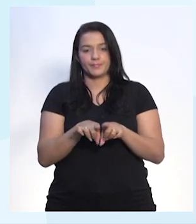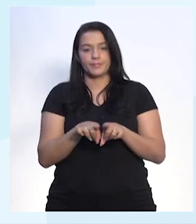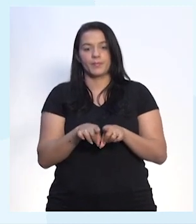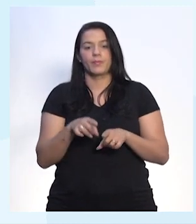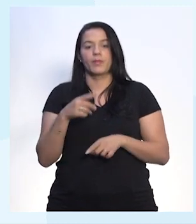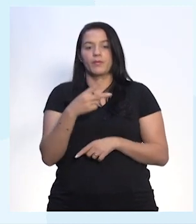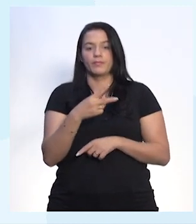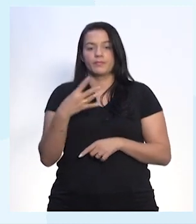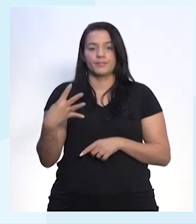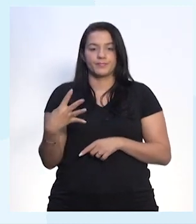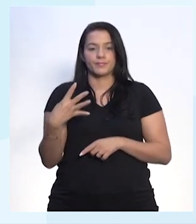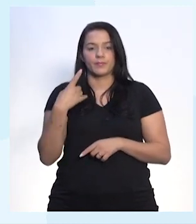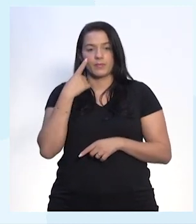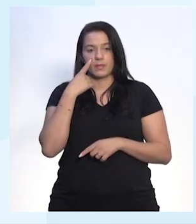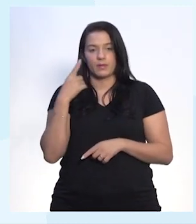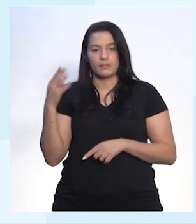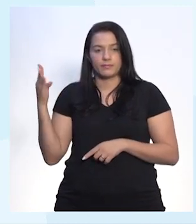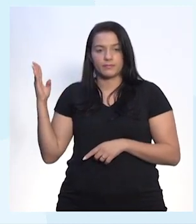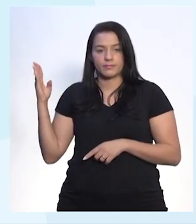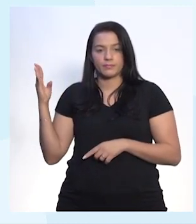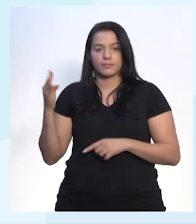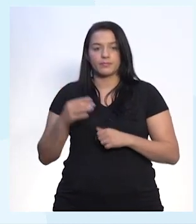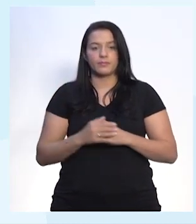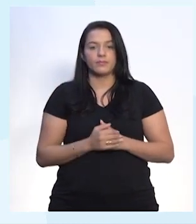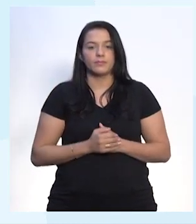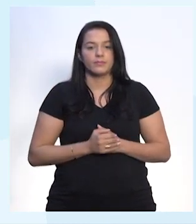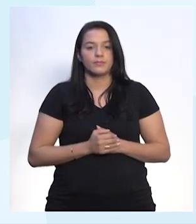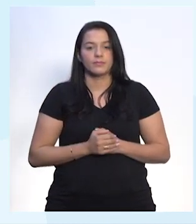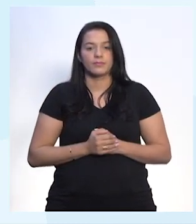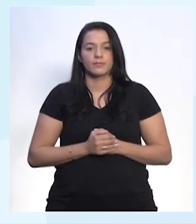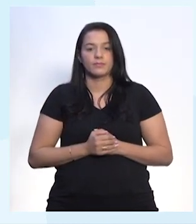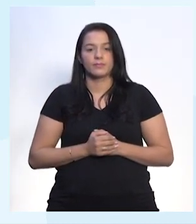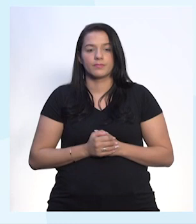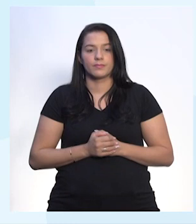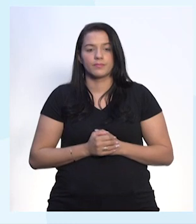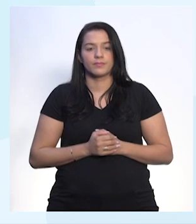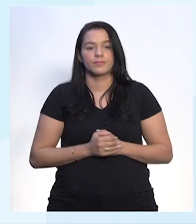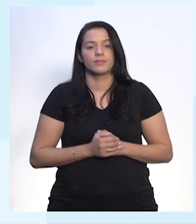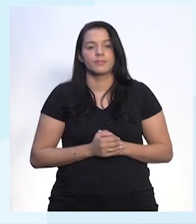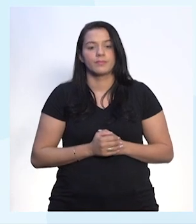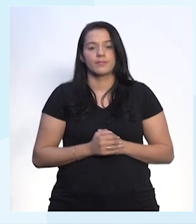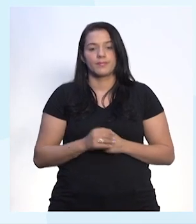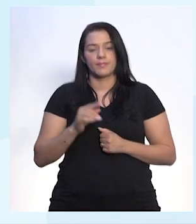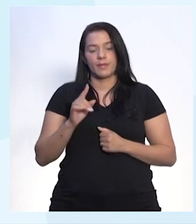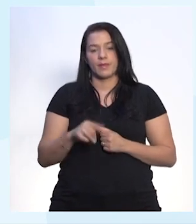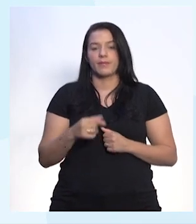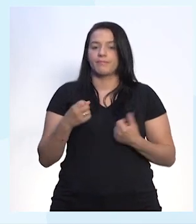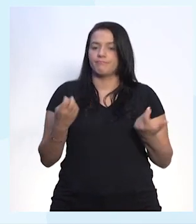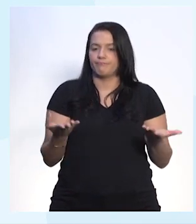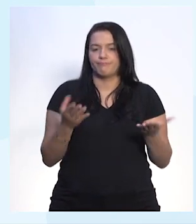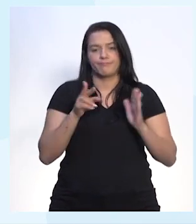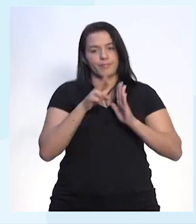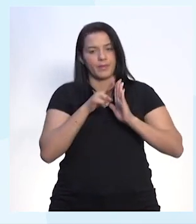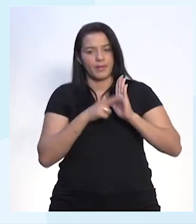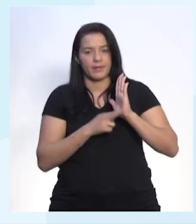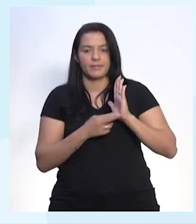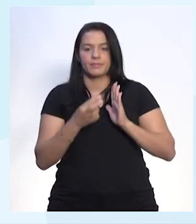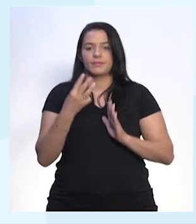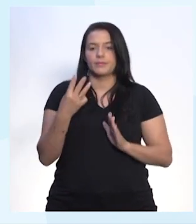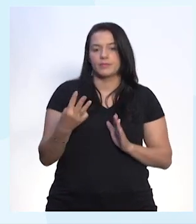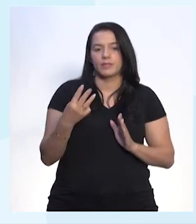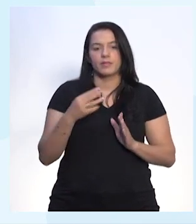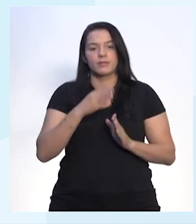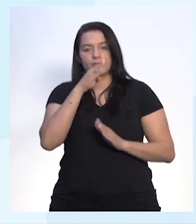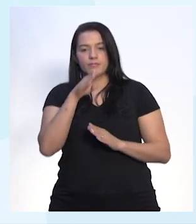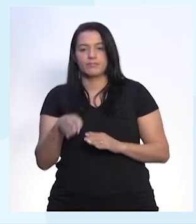do 24, que nem eu coloquei aí nas setinhas para vocês. Aí eu faço, né, regra de 3, multiplica os extremos, multiplica